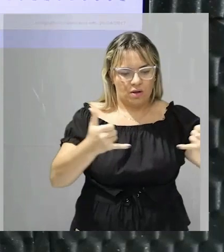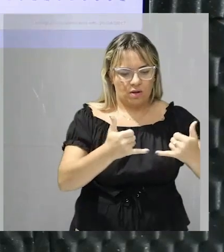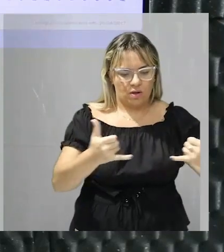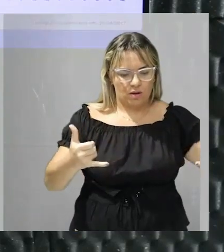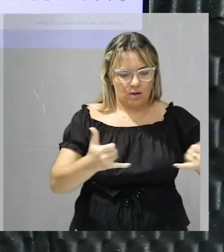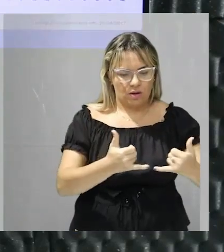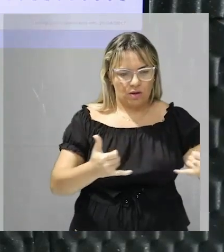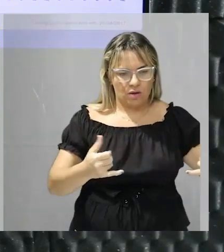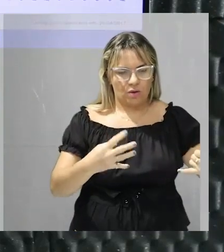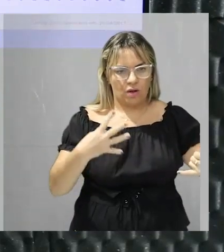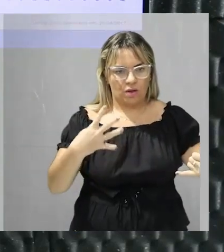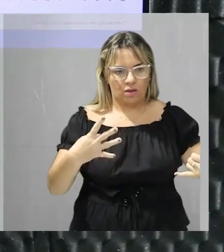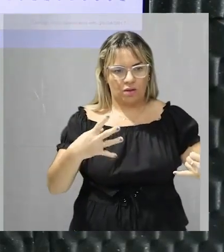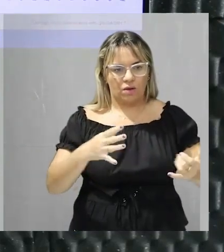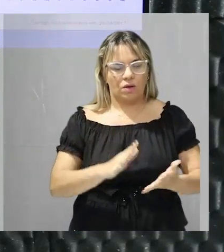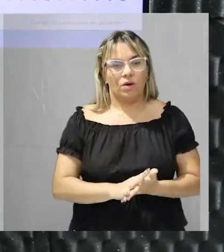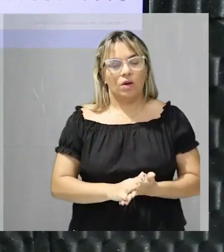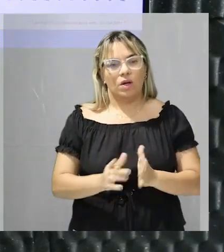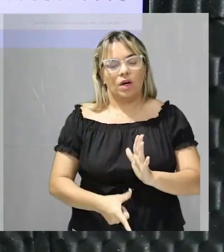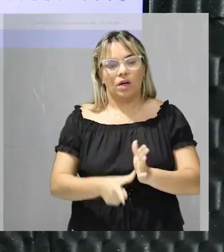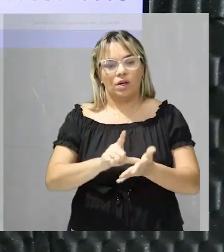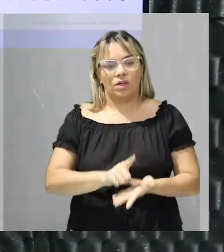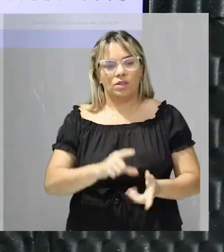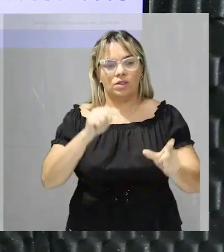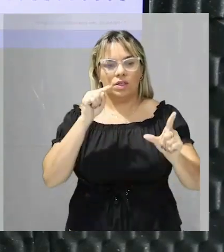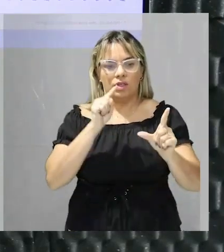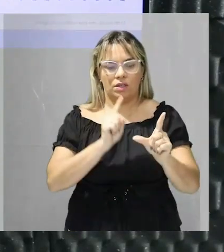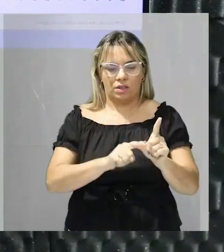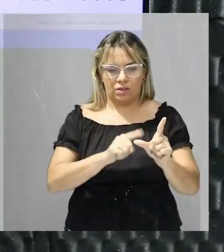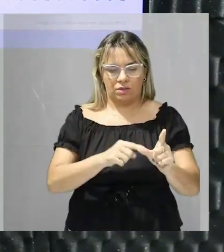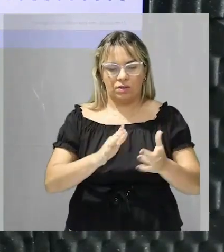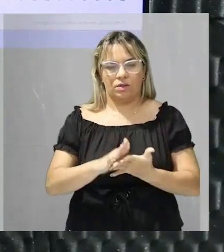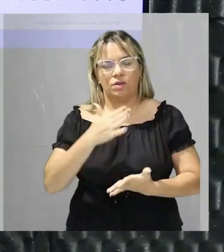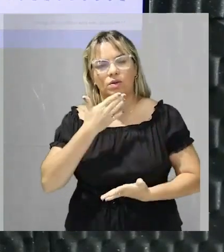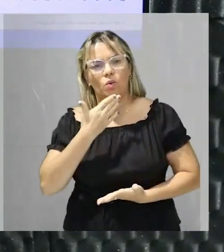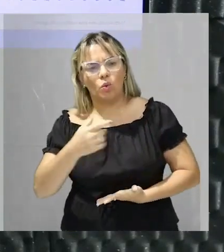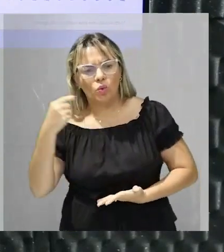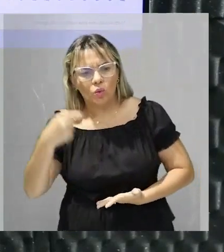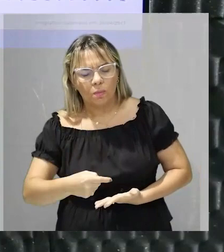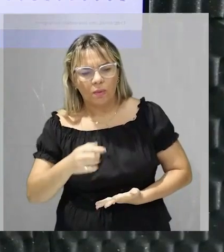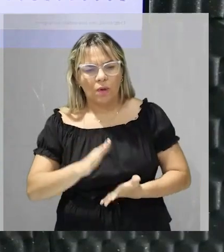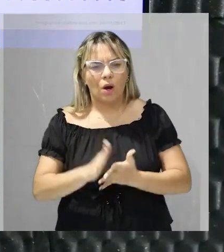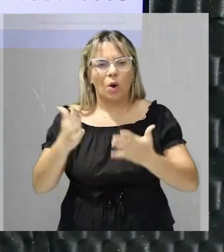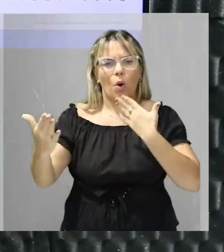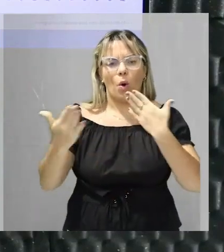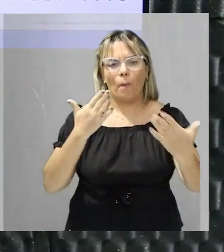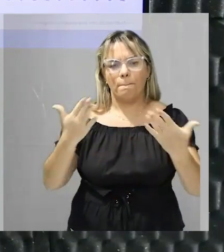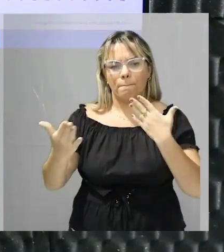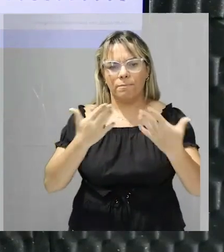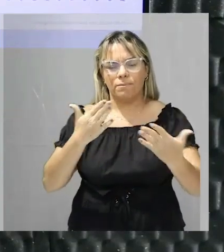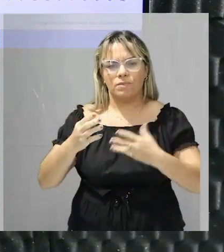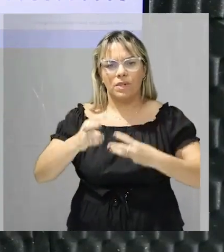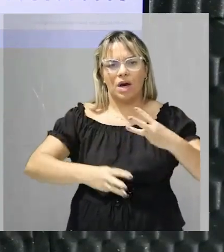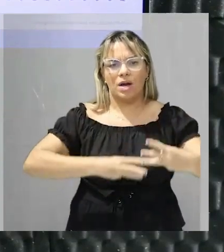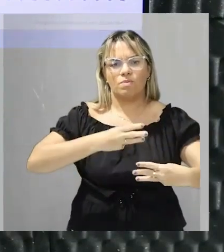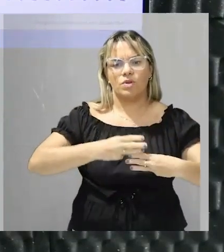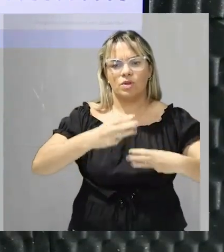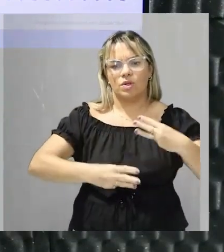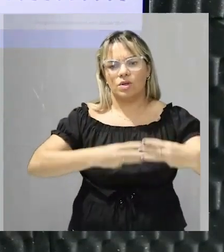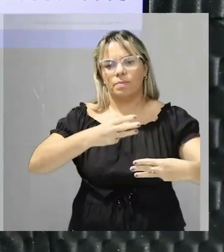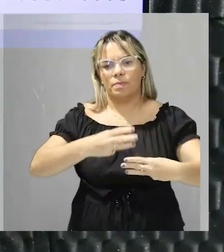das opções tá então aqui ele tá pedindo para nós compararmos trimestres